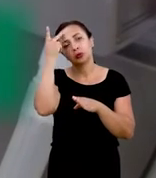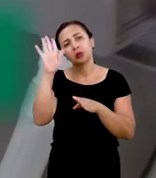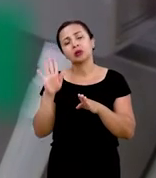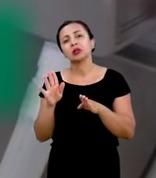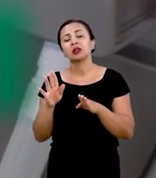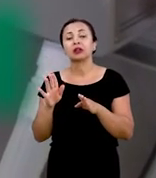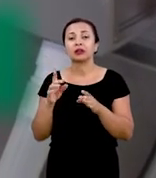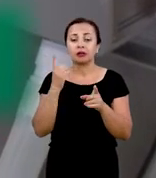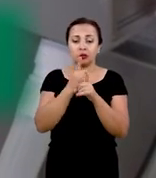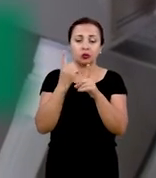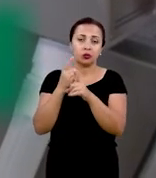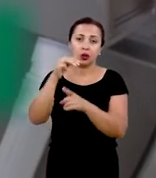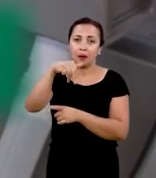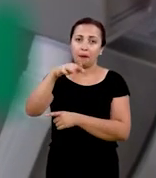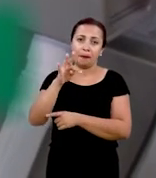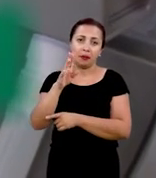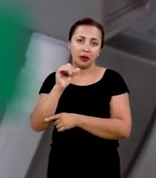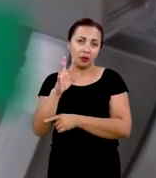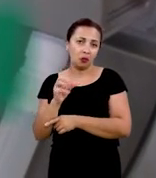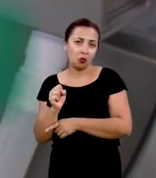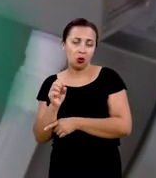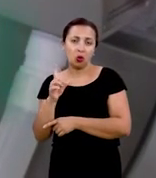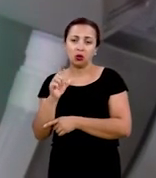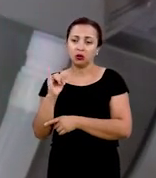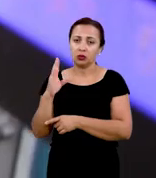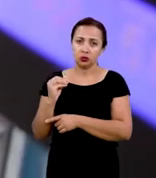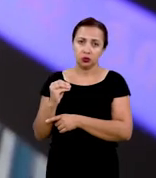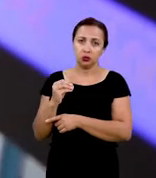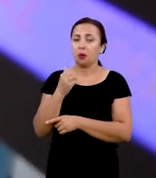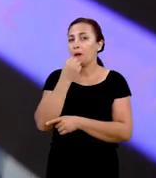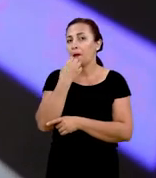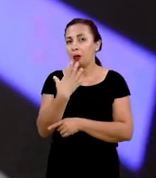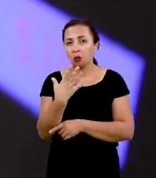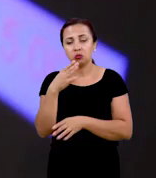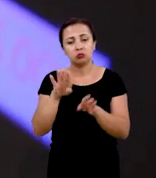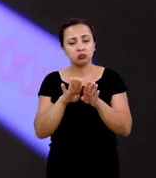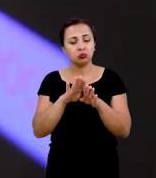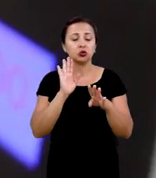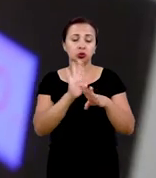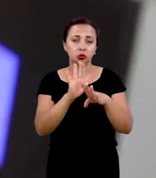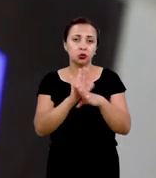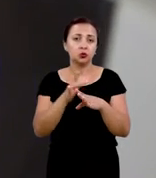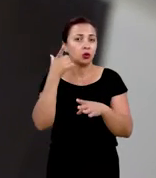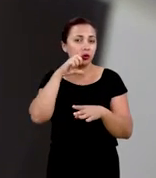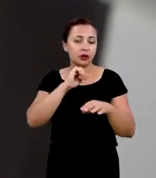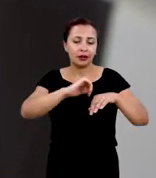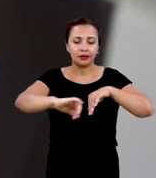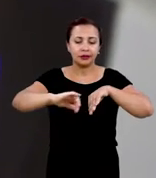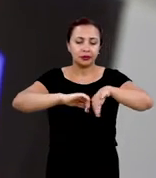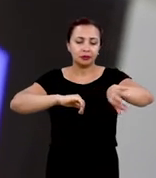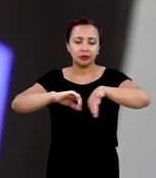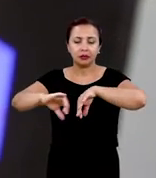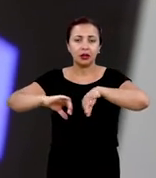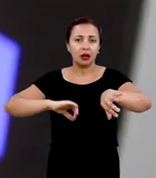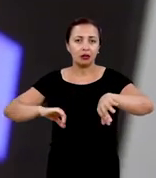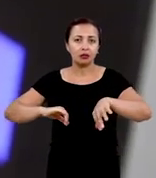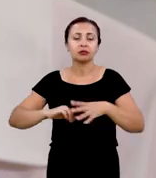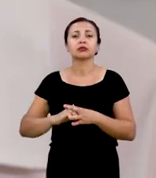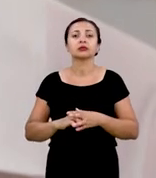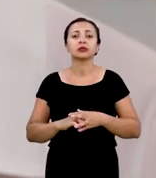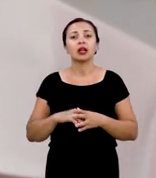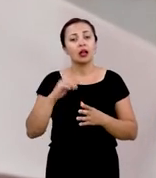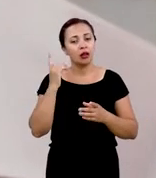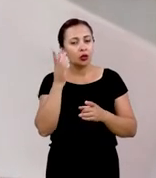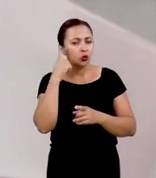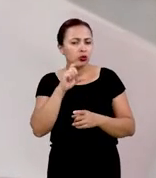na identificação desses metabólicos, conhecidos como cromatógrafos a líquido de alta eficiência, em que a gente consegue separar um componente do outro e, a depender, a